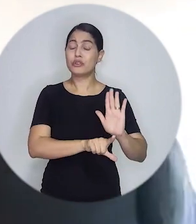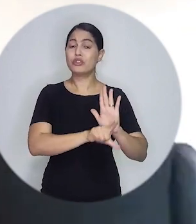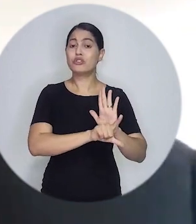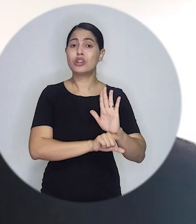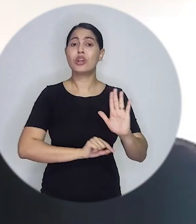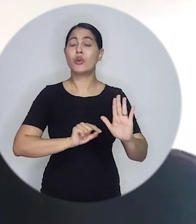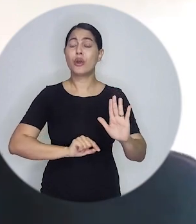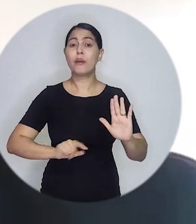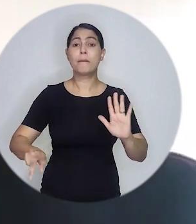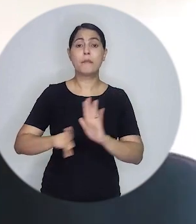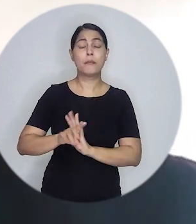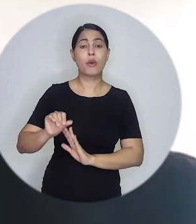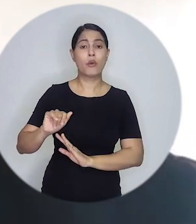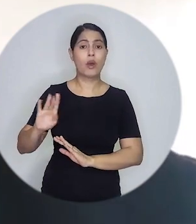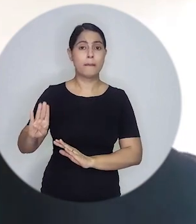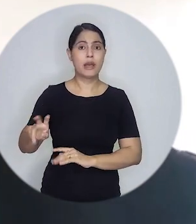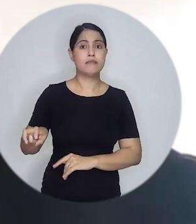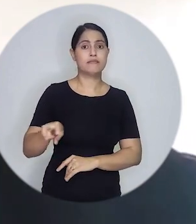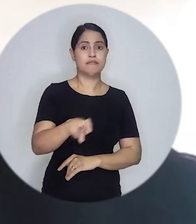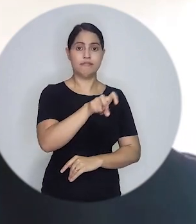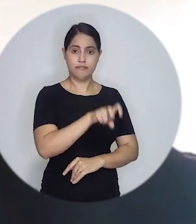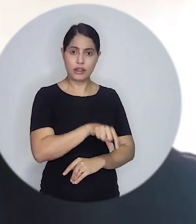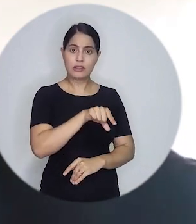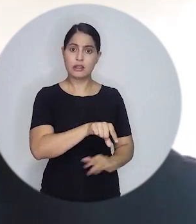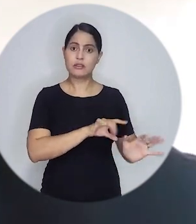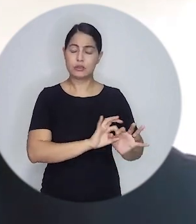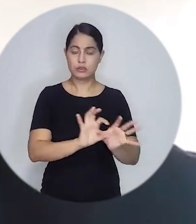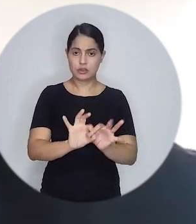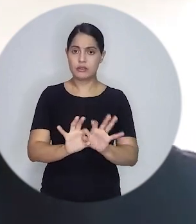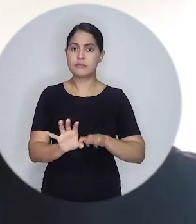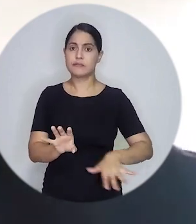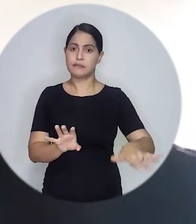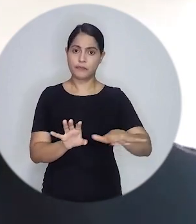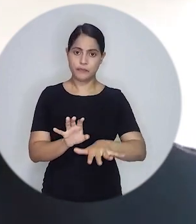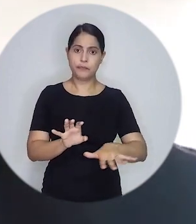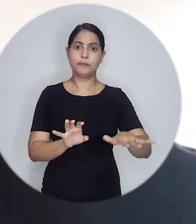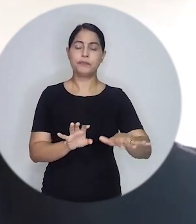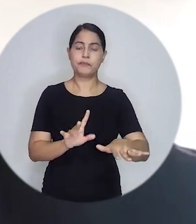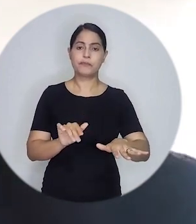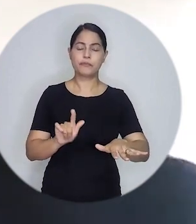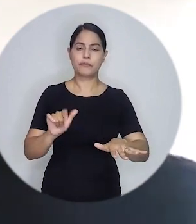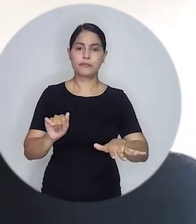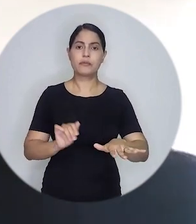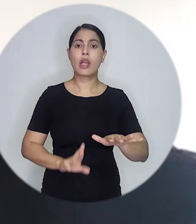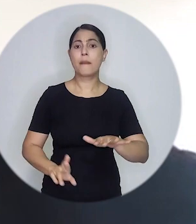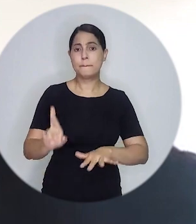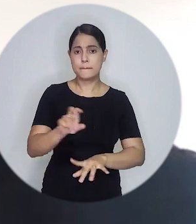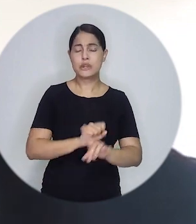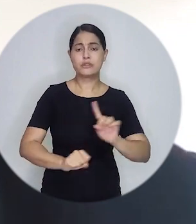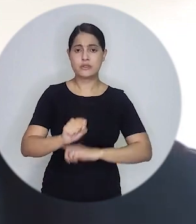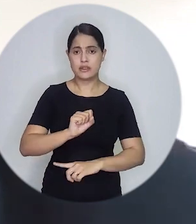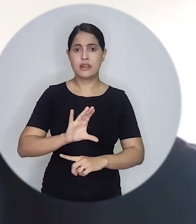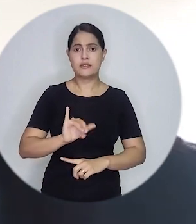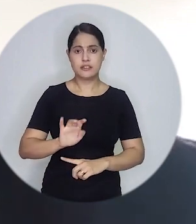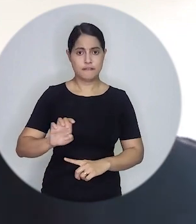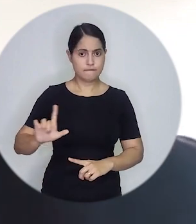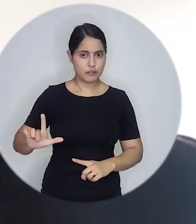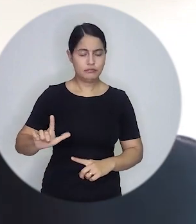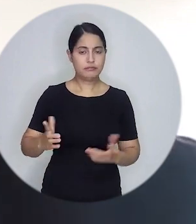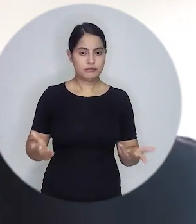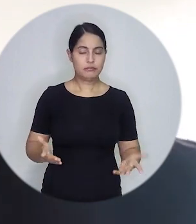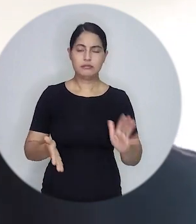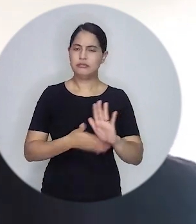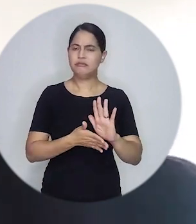nesse caso o projeto seria para a própria OAB ser a ocupante específica da área da vaga como representante